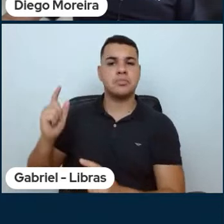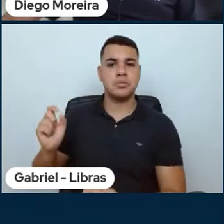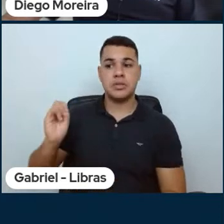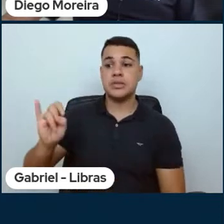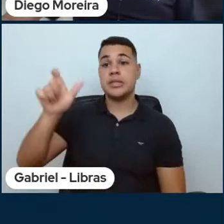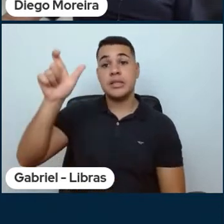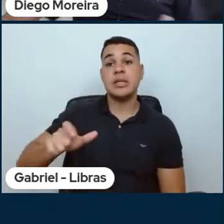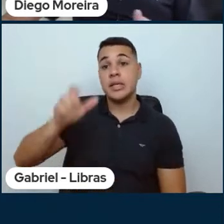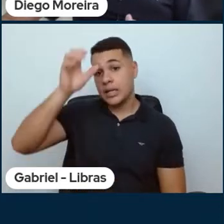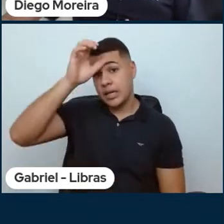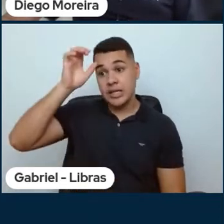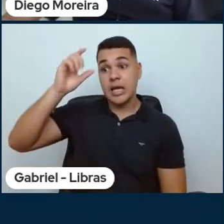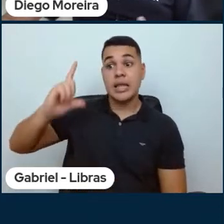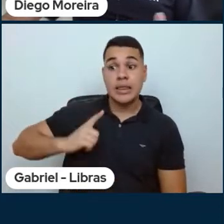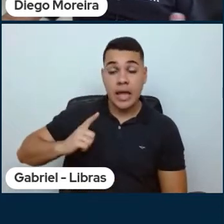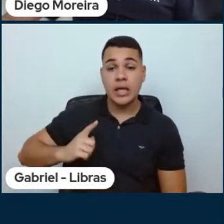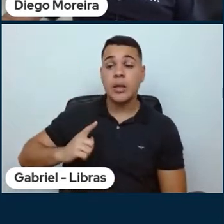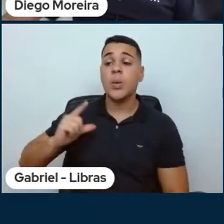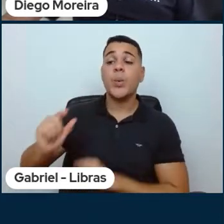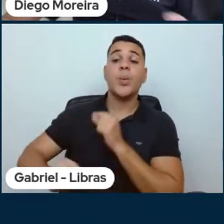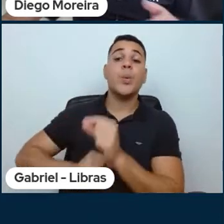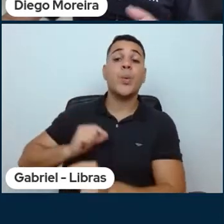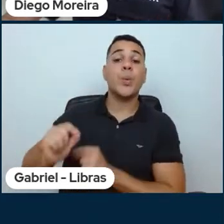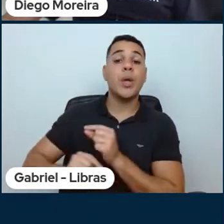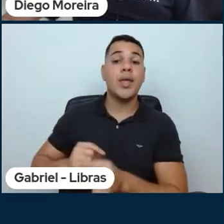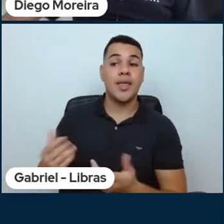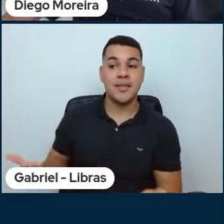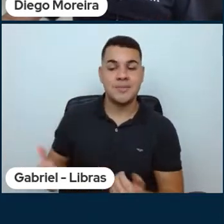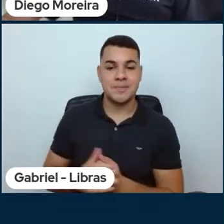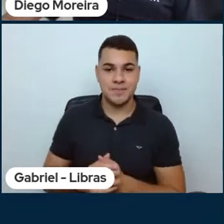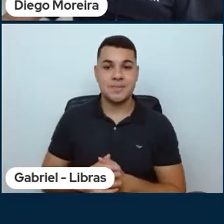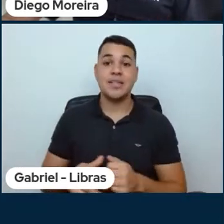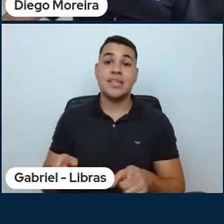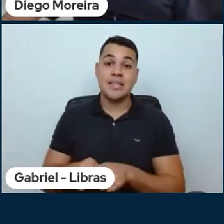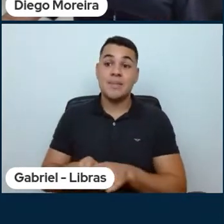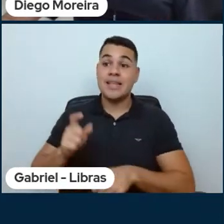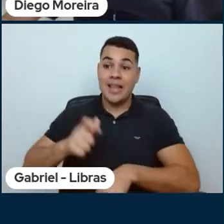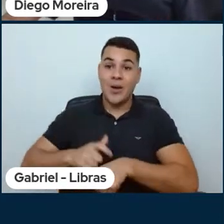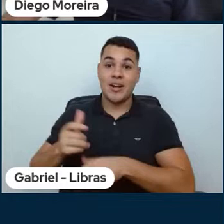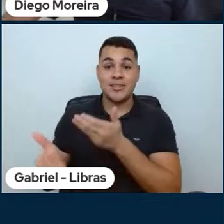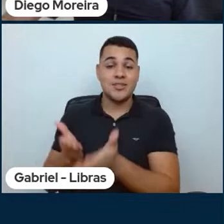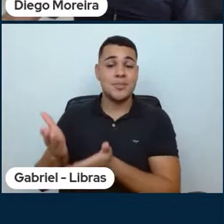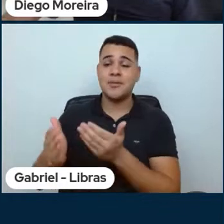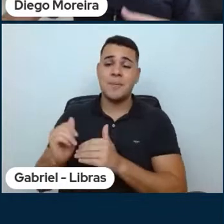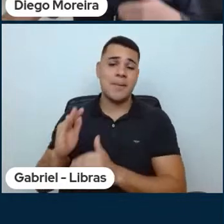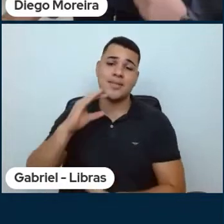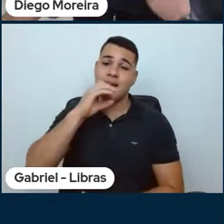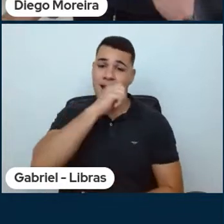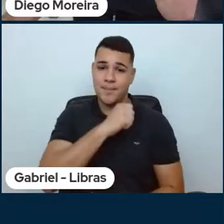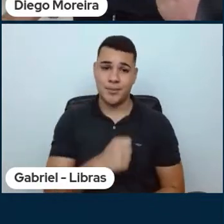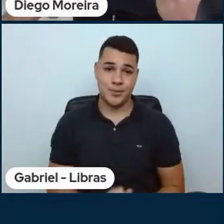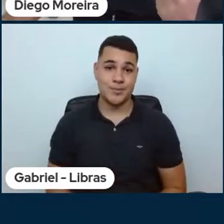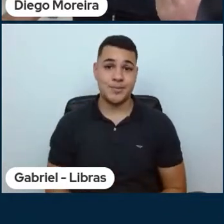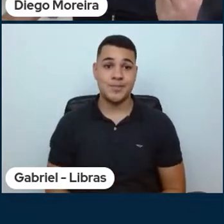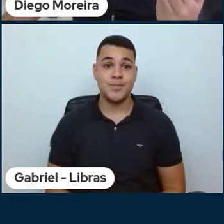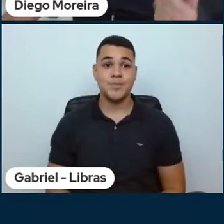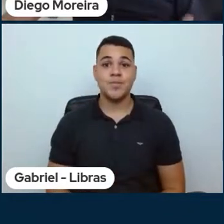e já ter isso de forma muito rápida na hora de fazer esse atendimento, né.